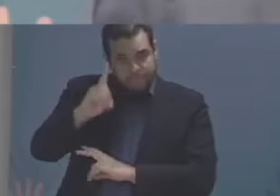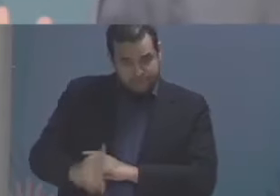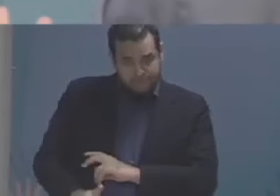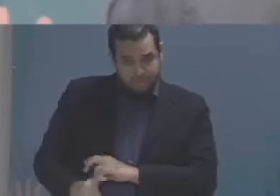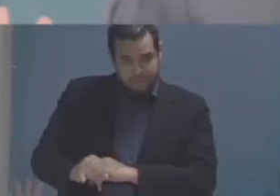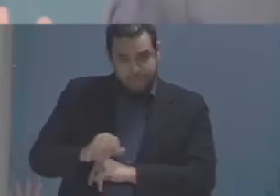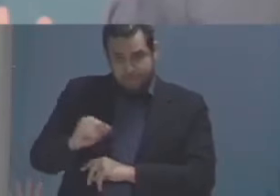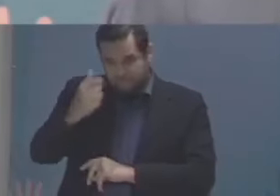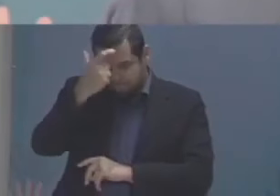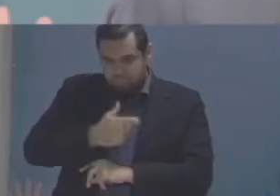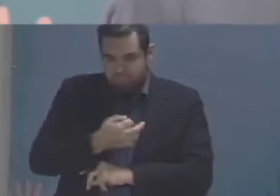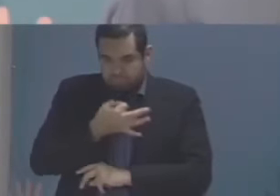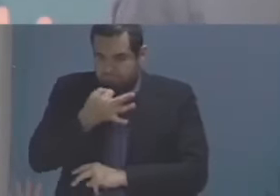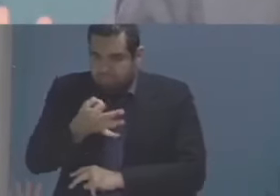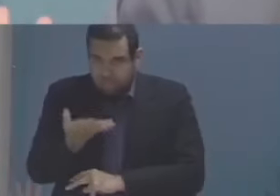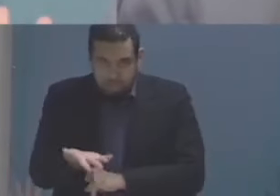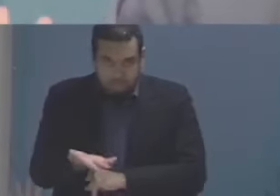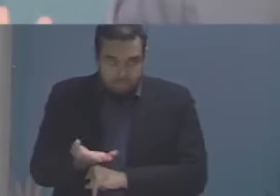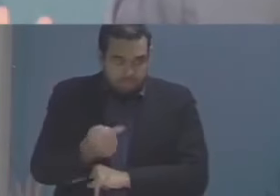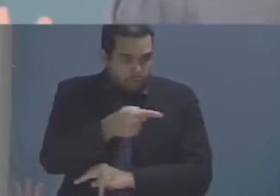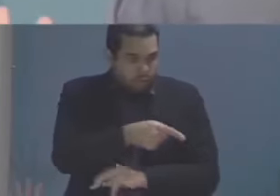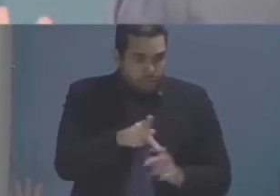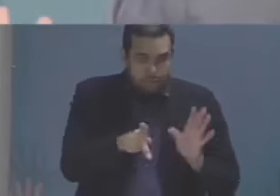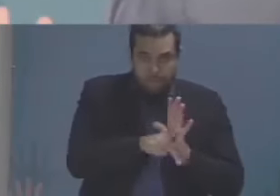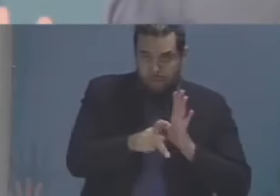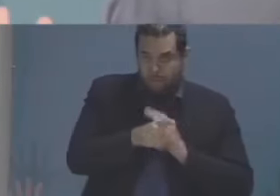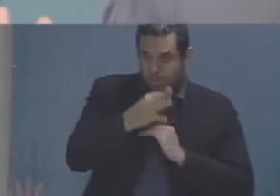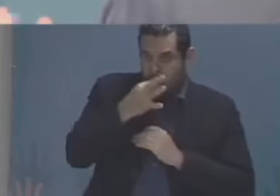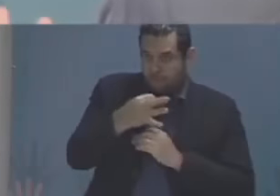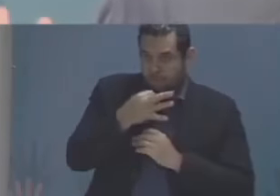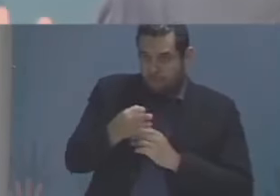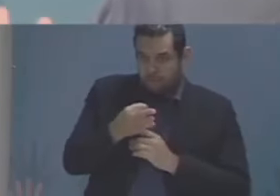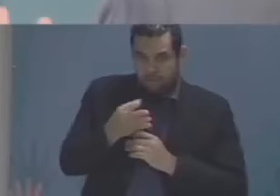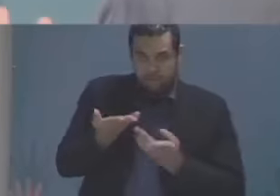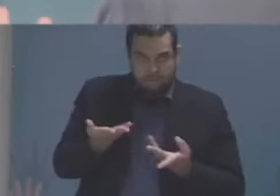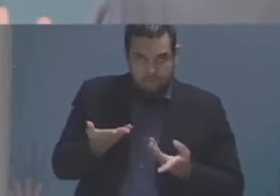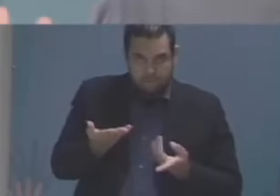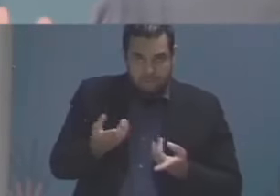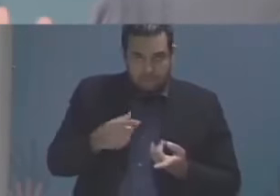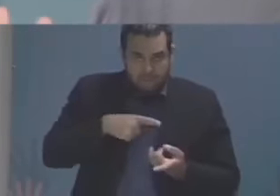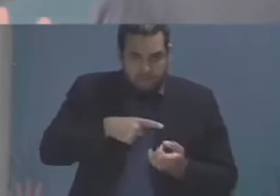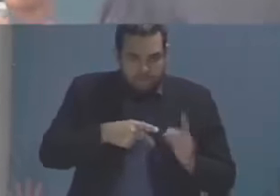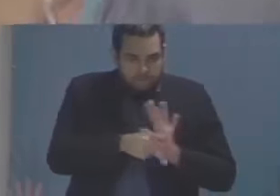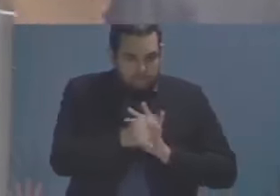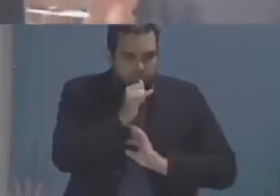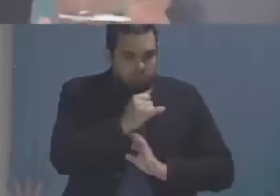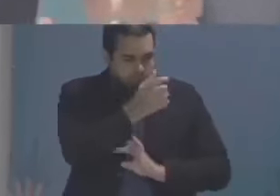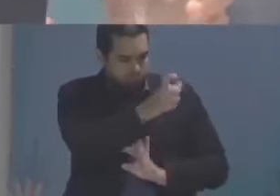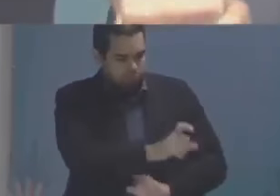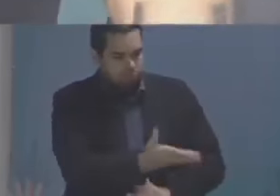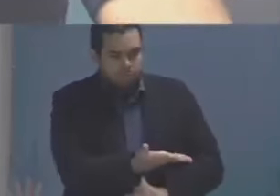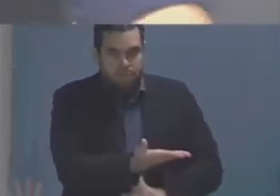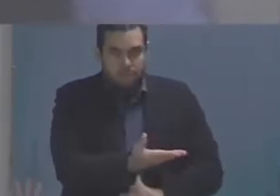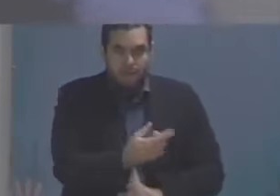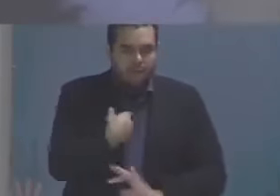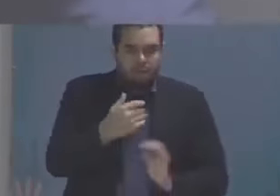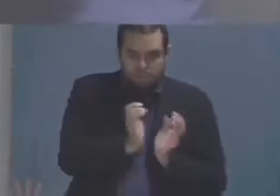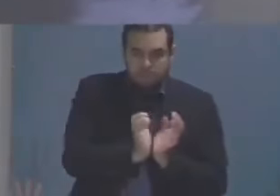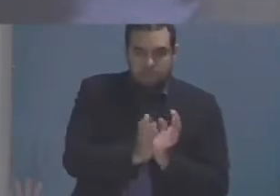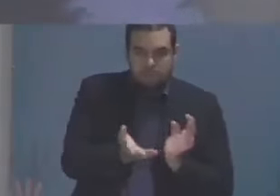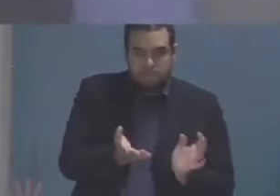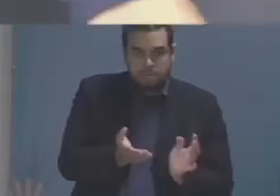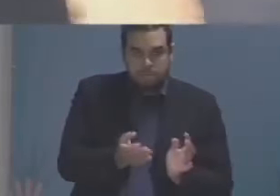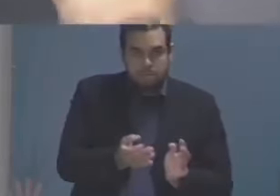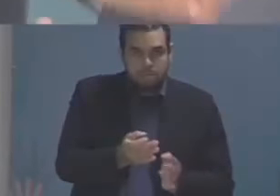enquanto sujeitos, se manifestarem. Você, por exemplo, se manifesta na rede, né? Você tem você fala, eu tenho um partidário. Mas você